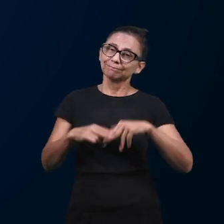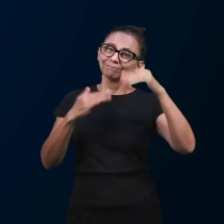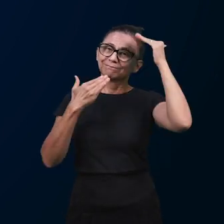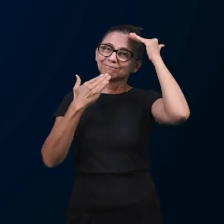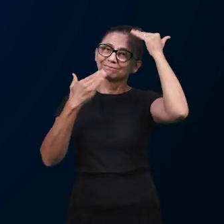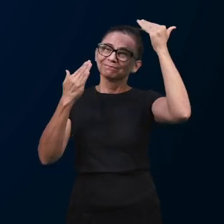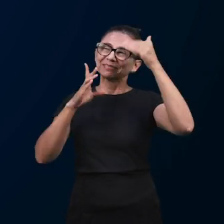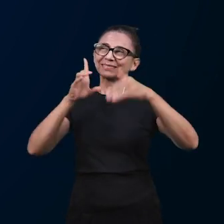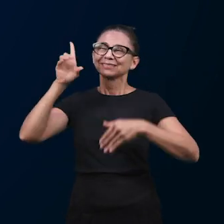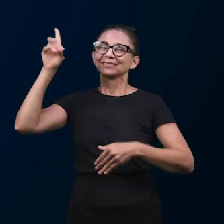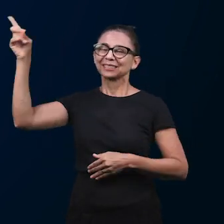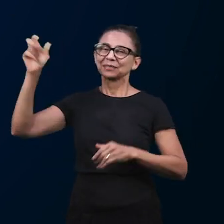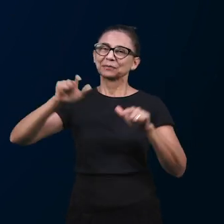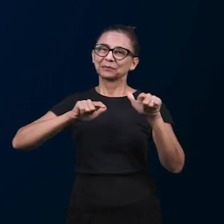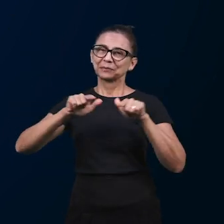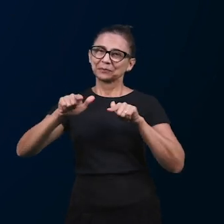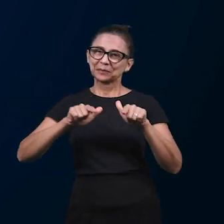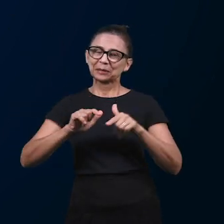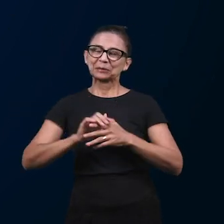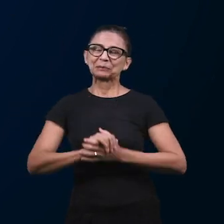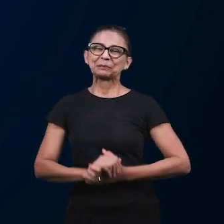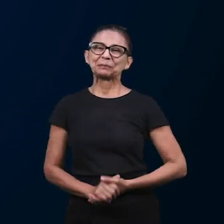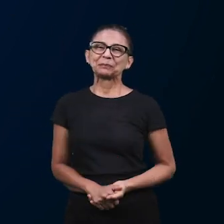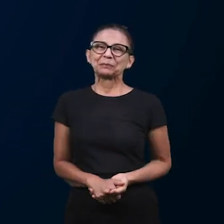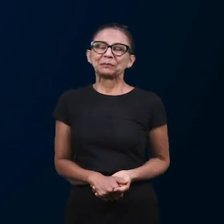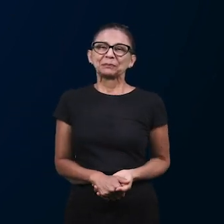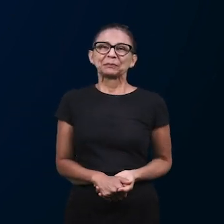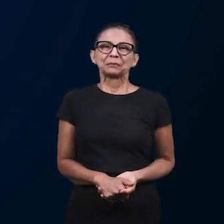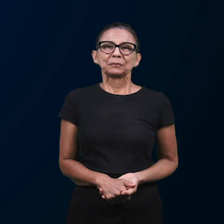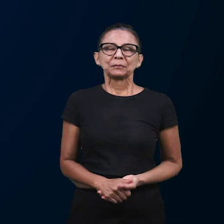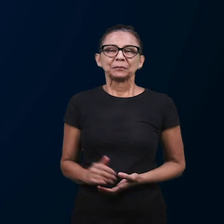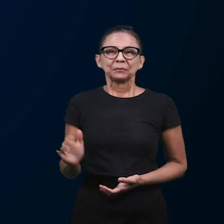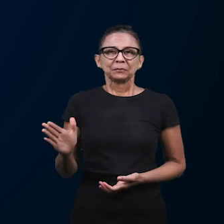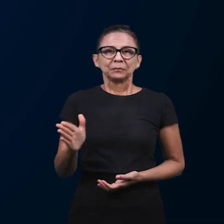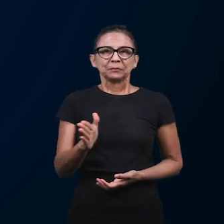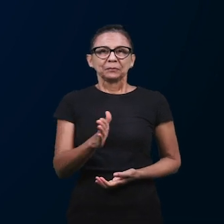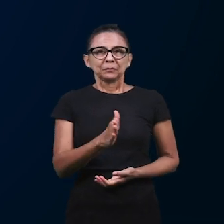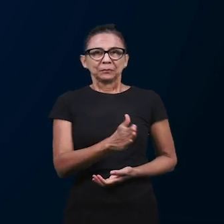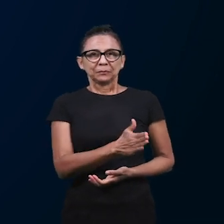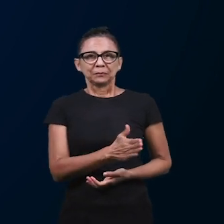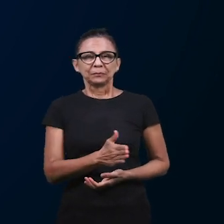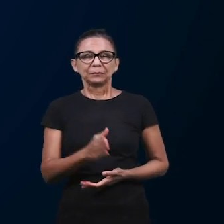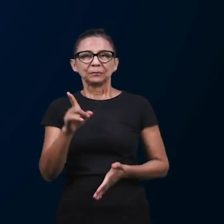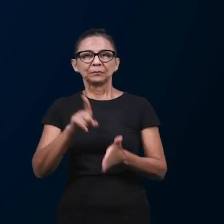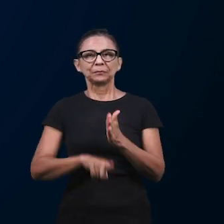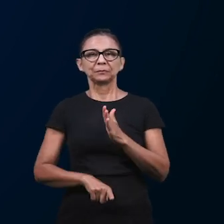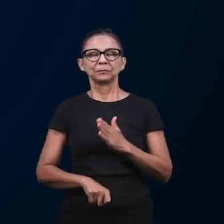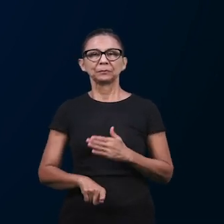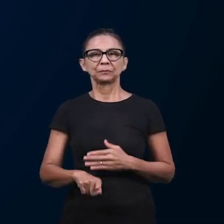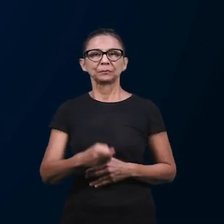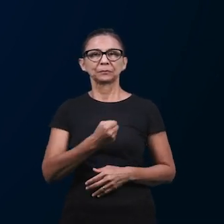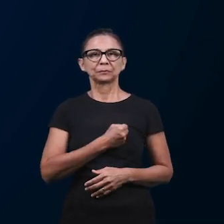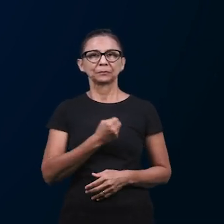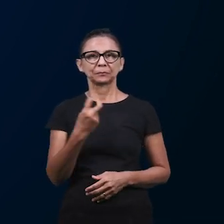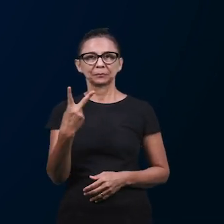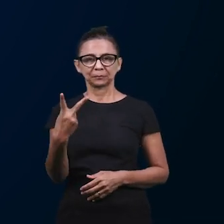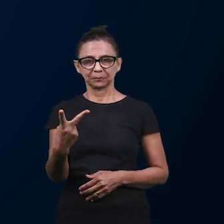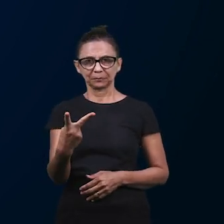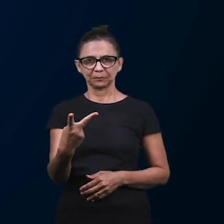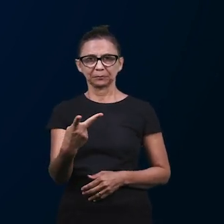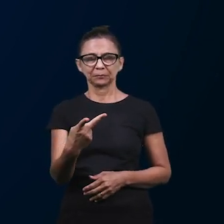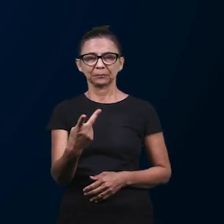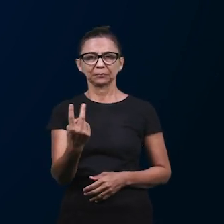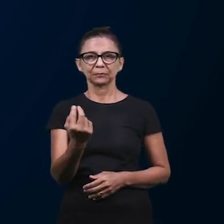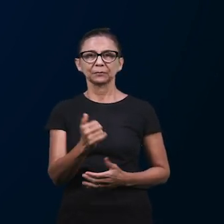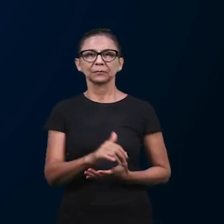somos gratos a Deus por este trabalho. Fazendo um complemento da pergunta de número 2, que já foi tão